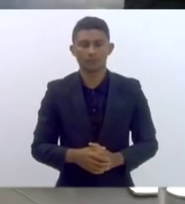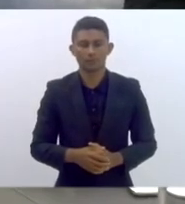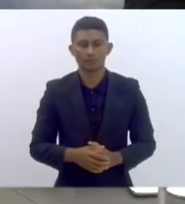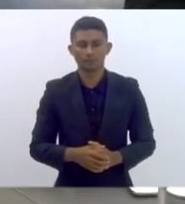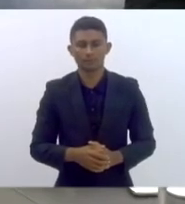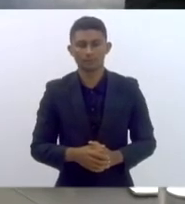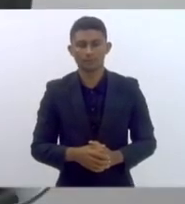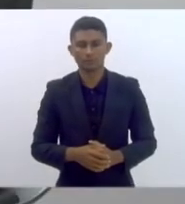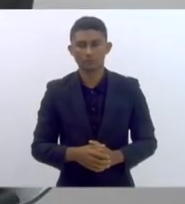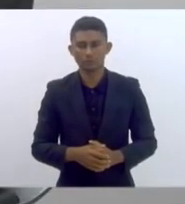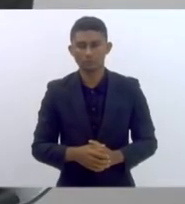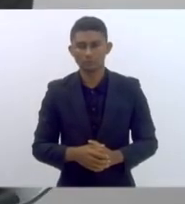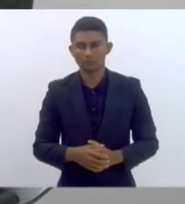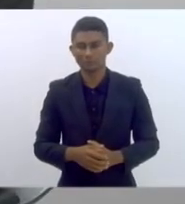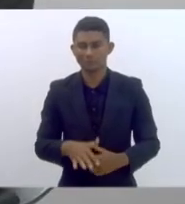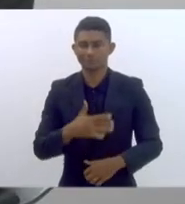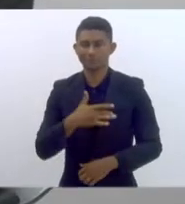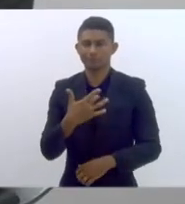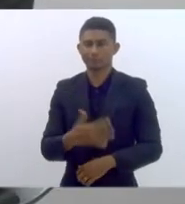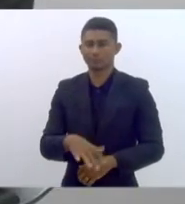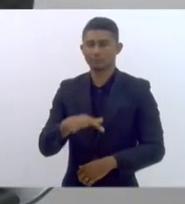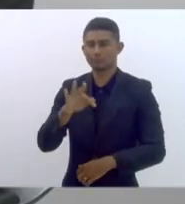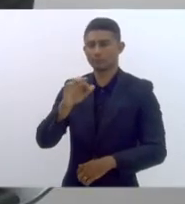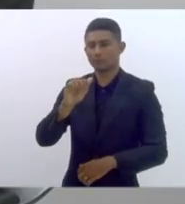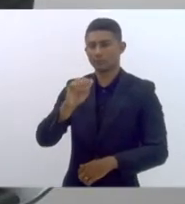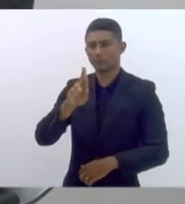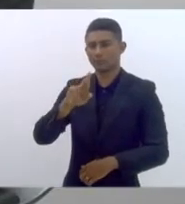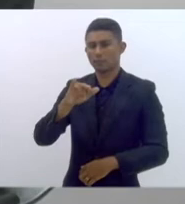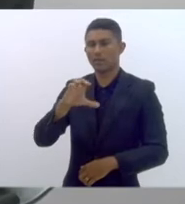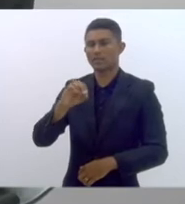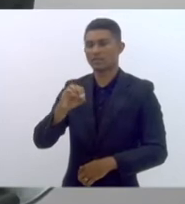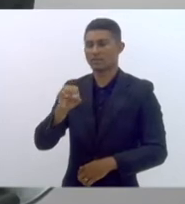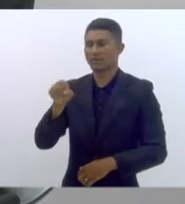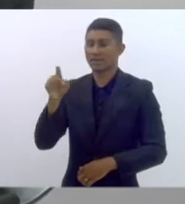É pena o Fabrício não estar aqui, que ele já está adorando falar tanta lei complementar.